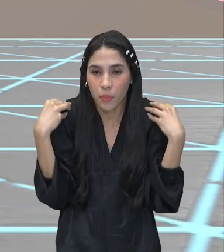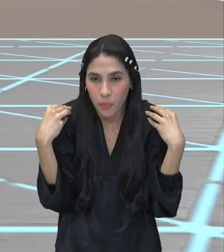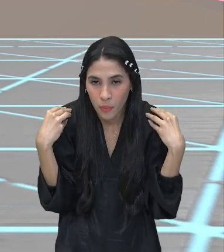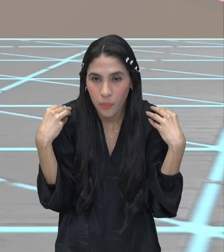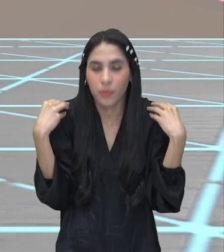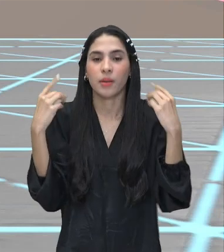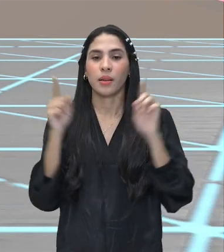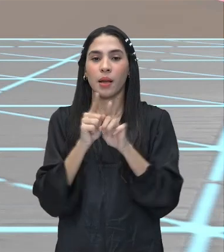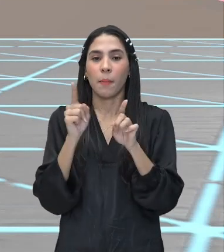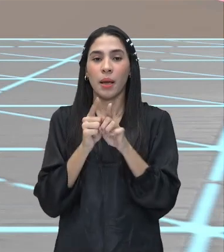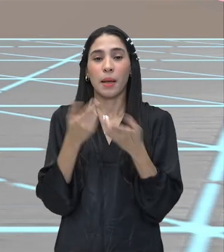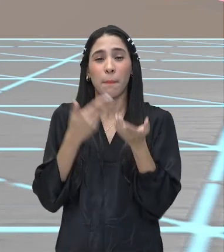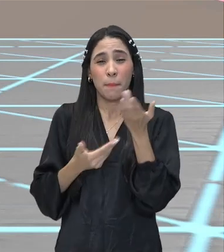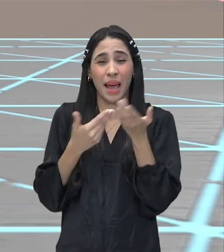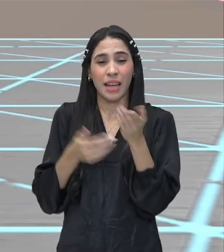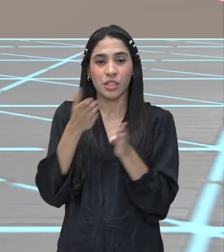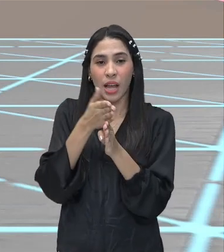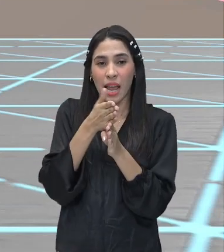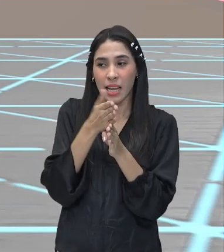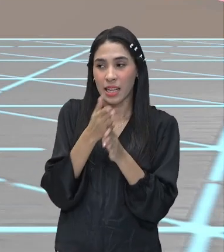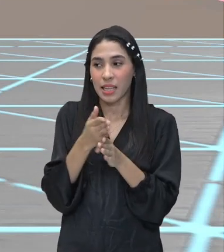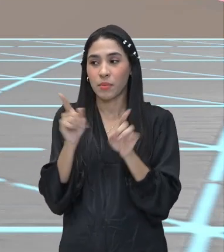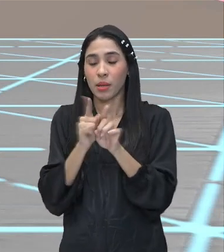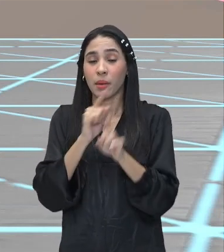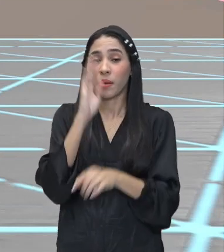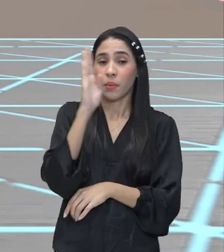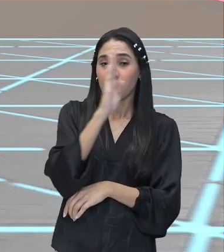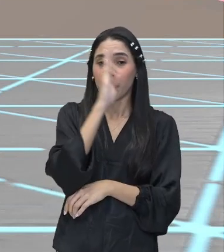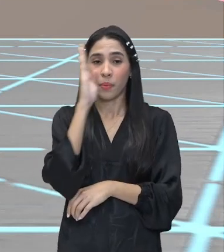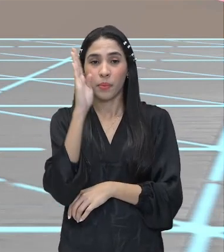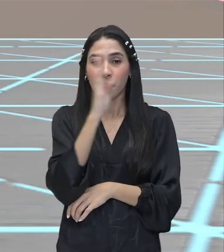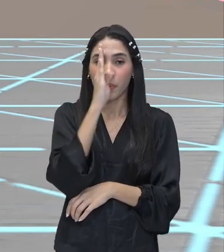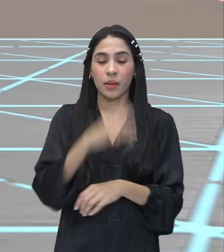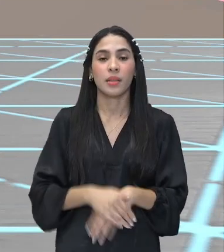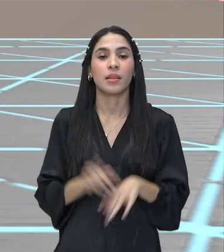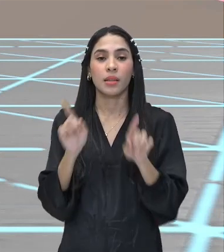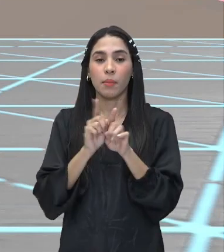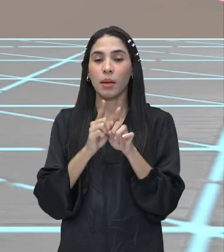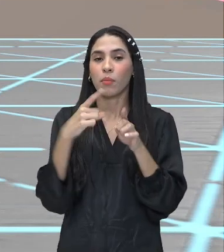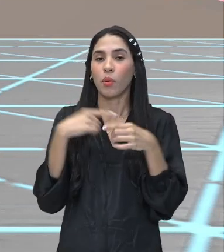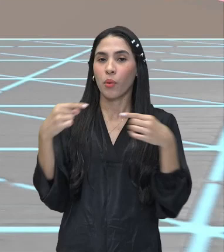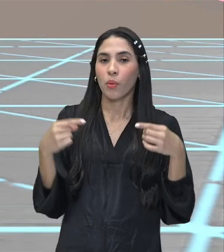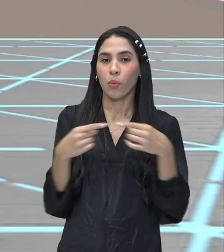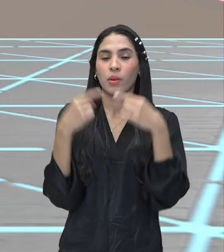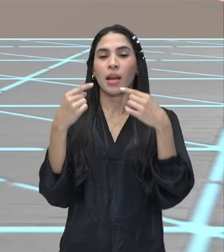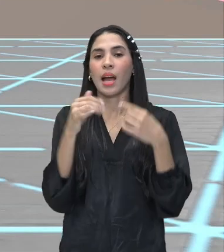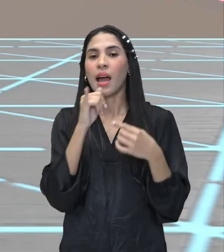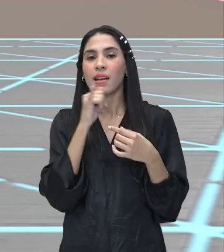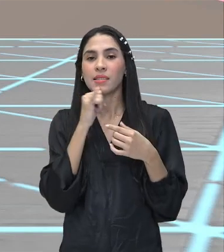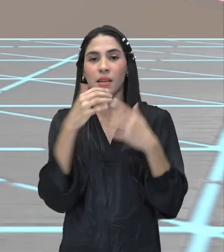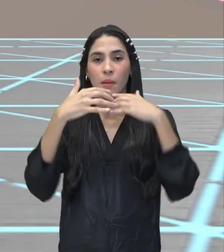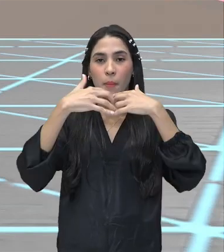equilíbrio, né? Além disso, essa doença ela pode estar associada a distúrbios